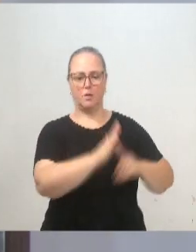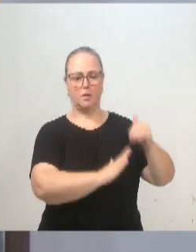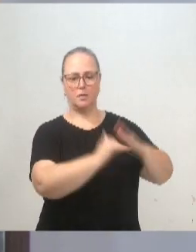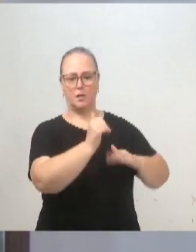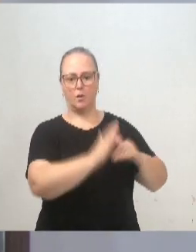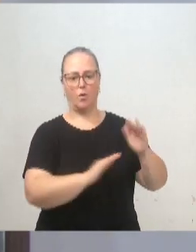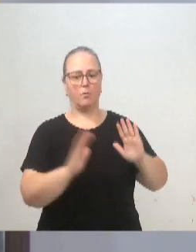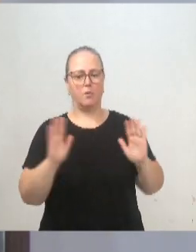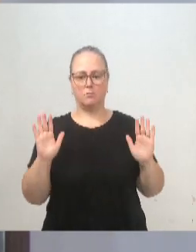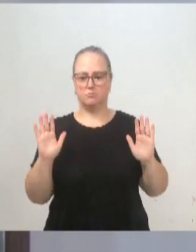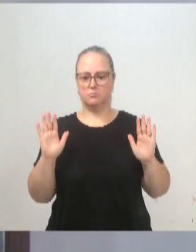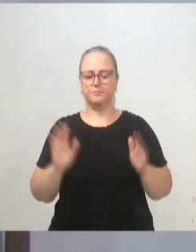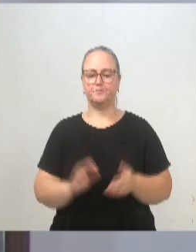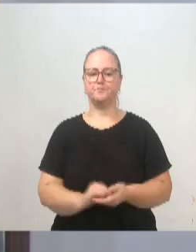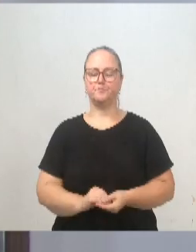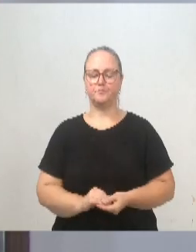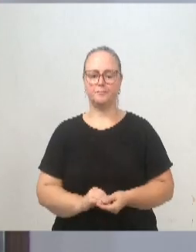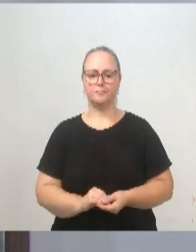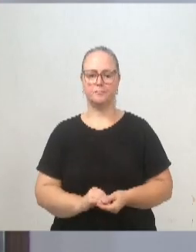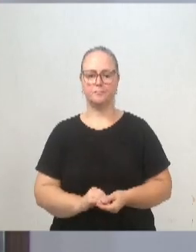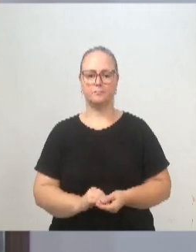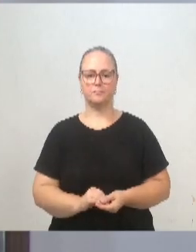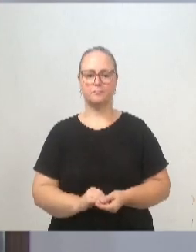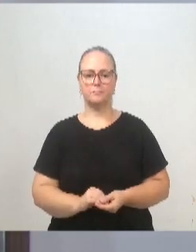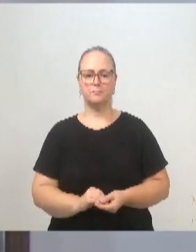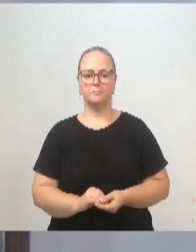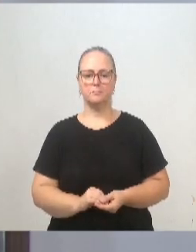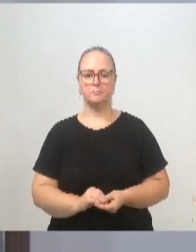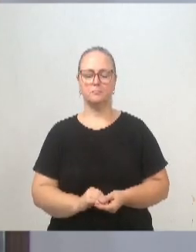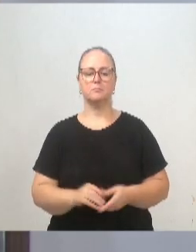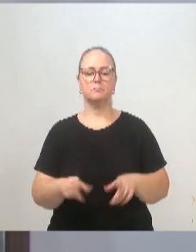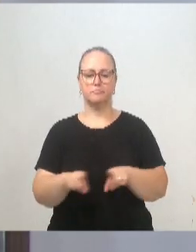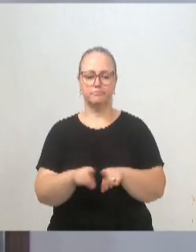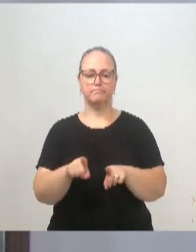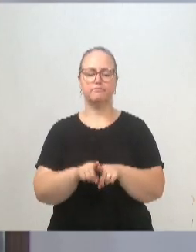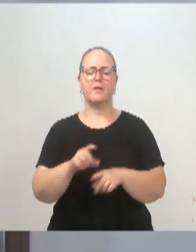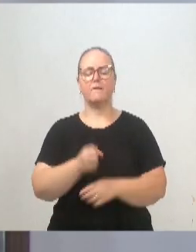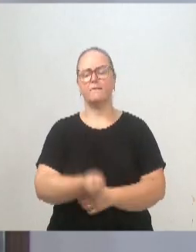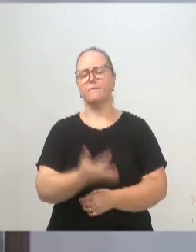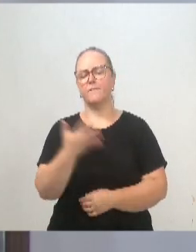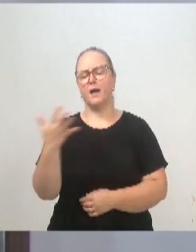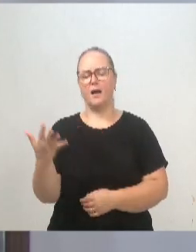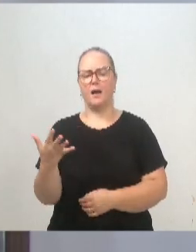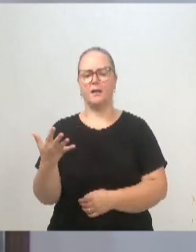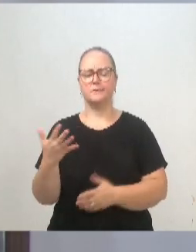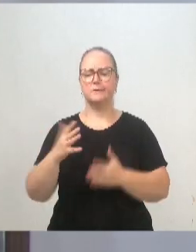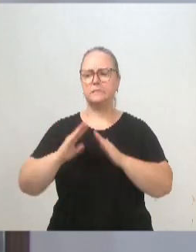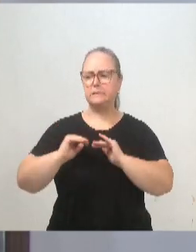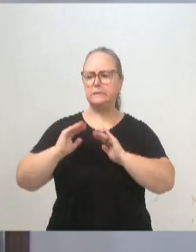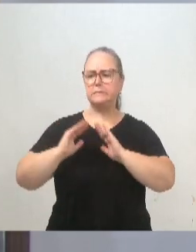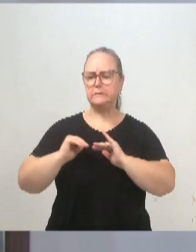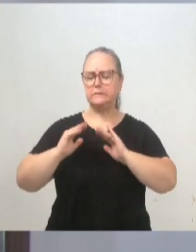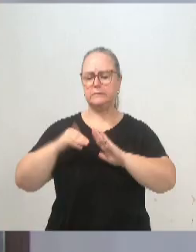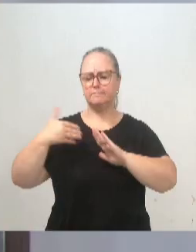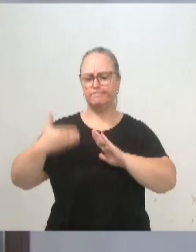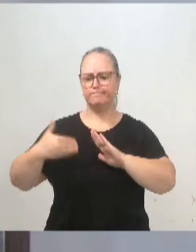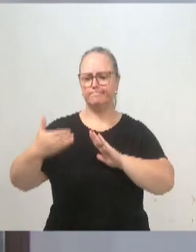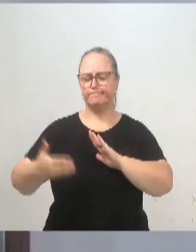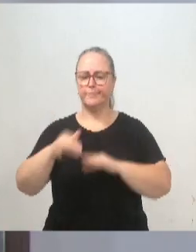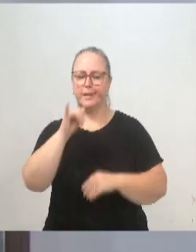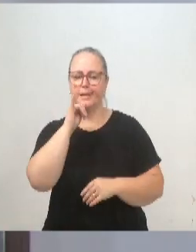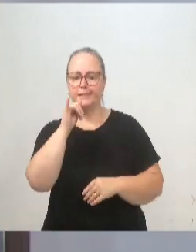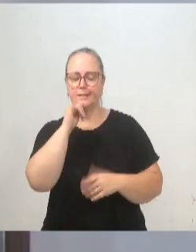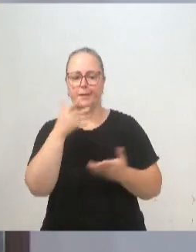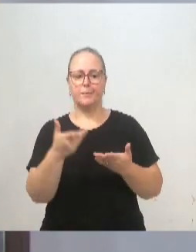cidade como temos, e temos várias outras demandas que vão aparecendo, como o subsídio do